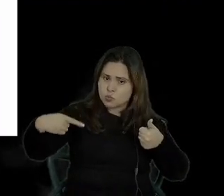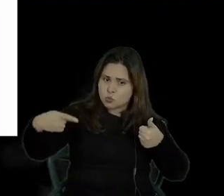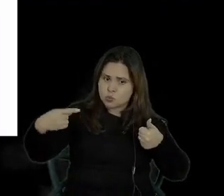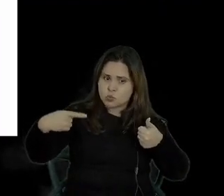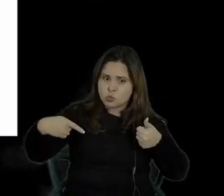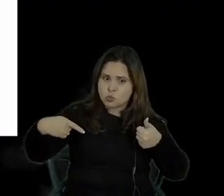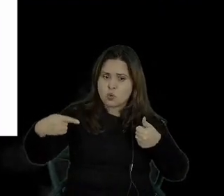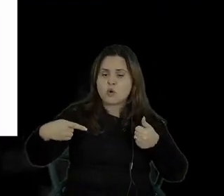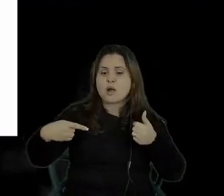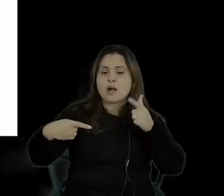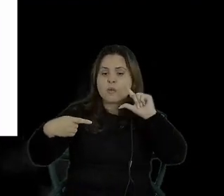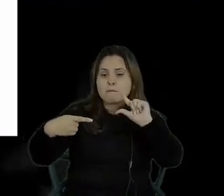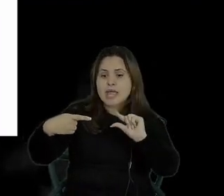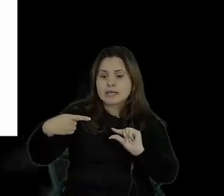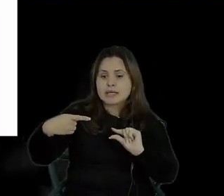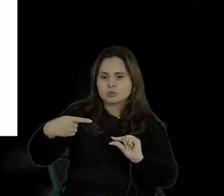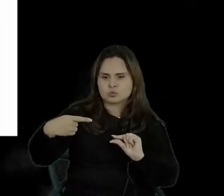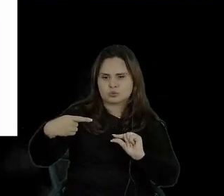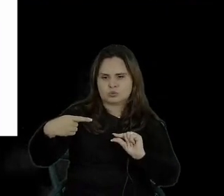combustível? Próximo.